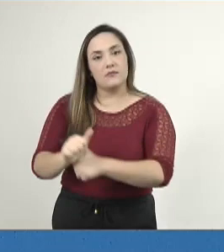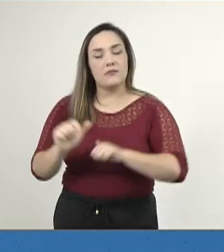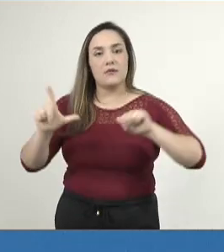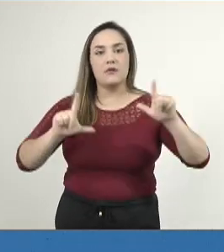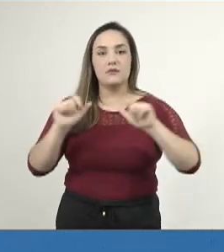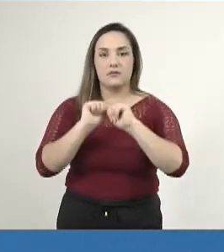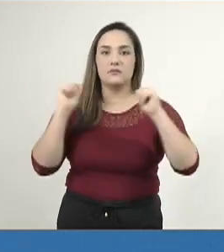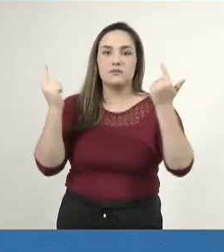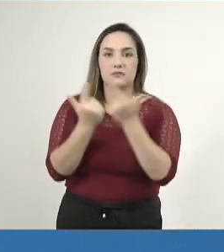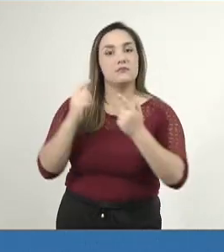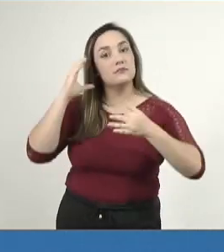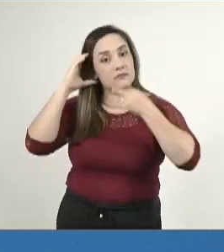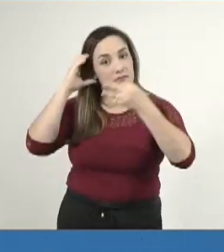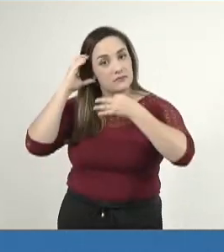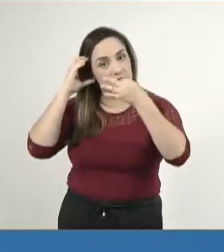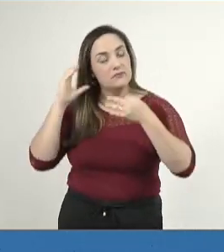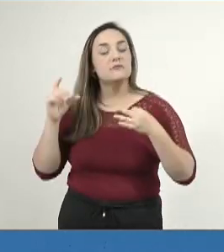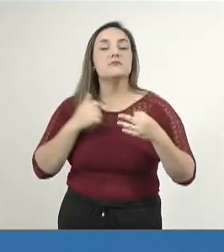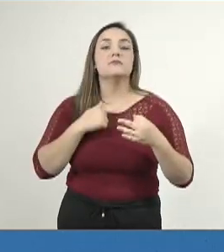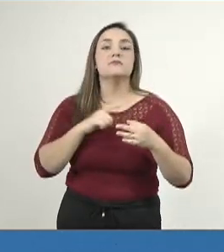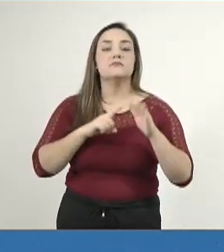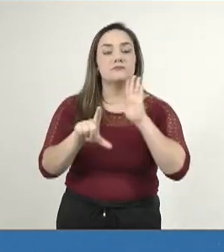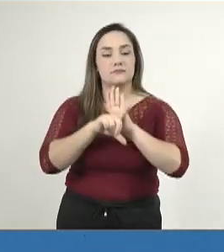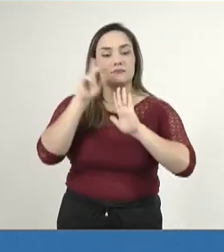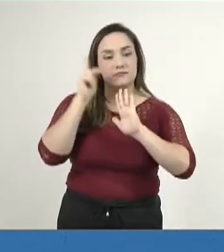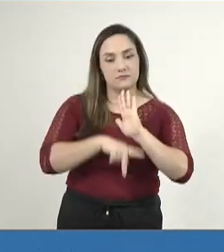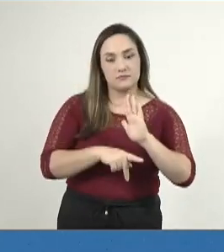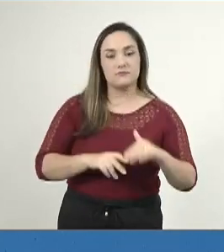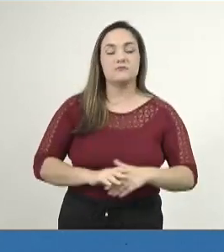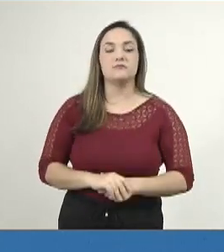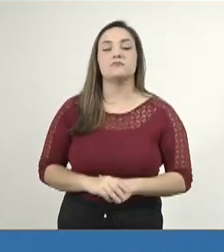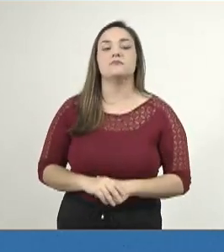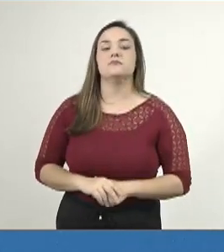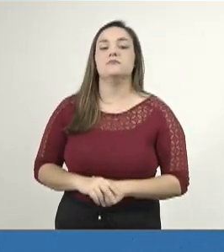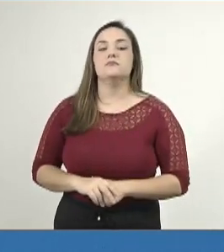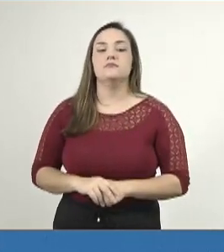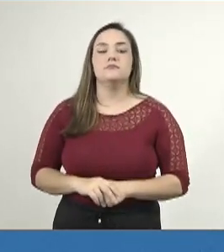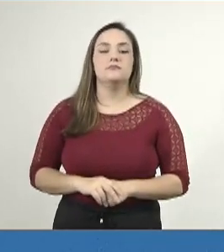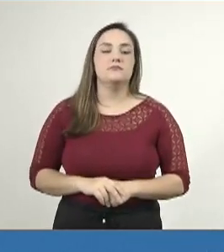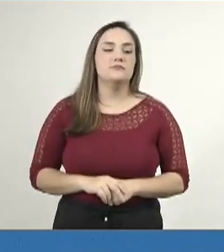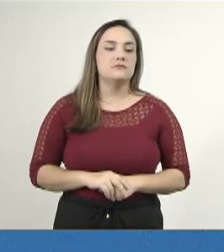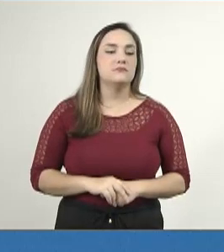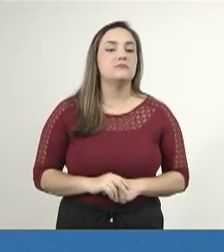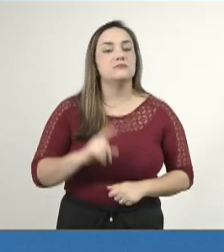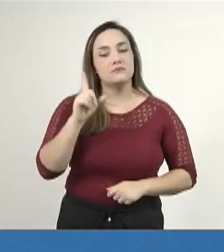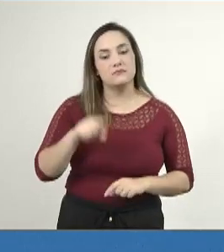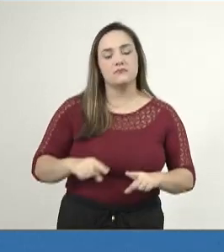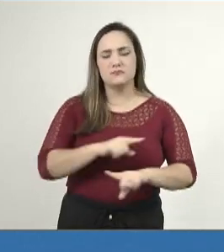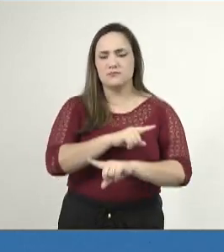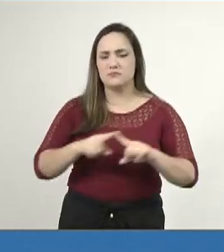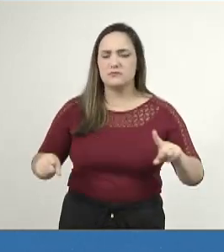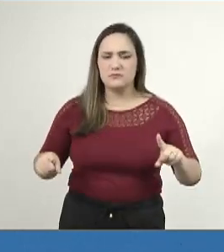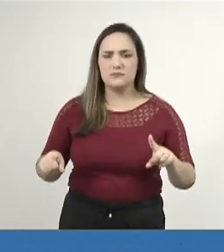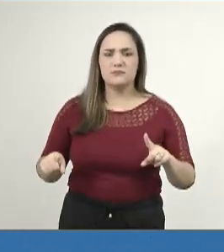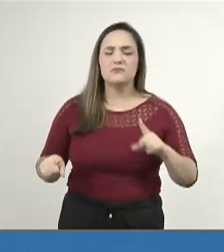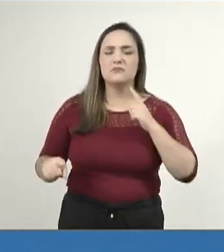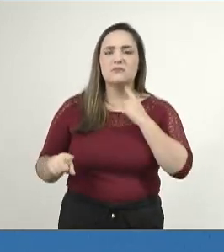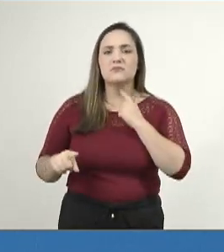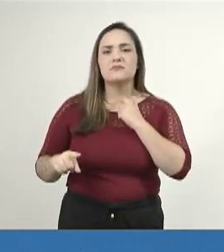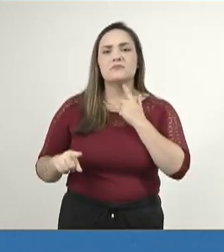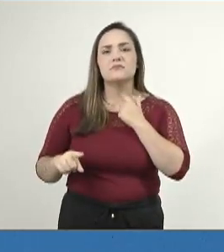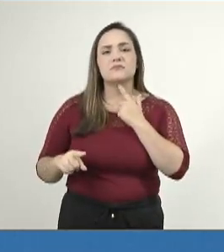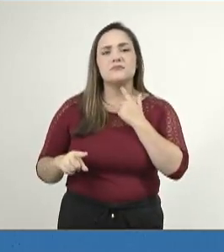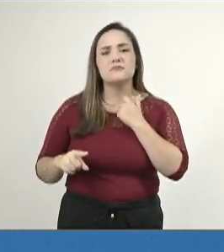Assembleia, Rádio Alemes. Tem aqui um projeto de lei que dispõe sobre a vedação da cobrança adiantada do IPVA